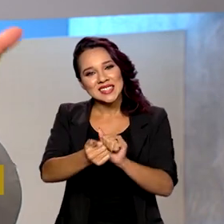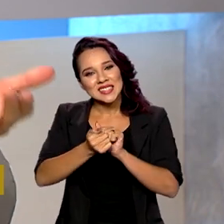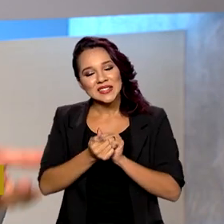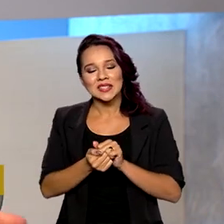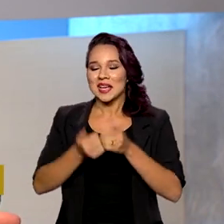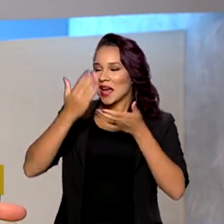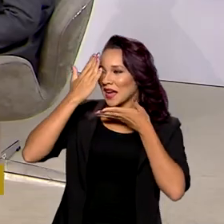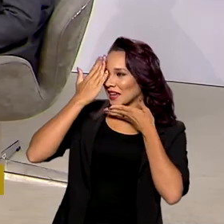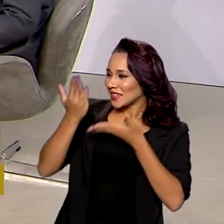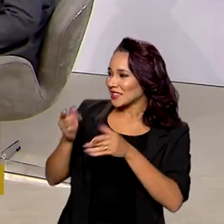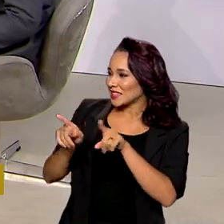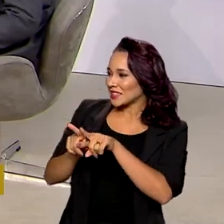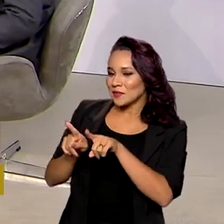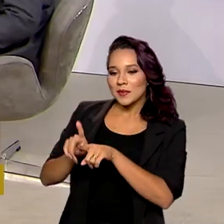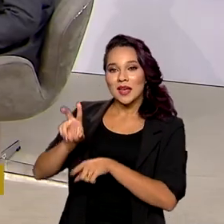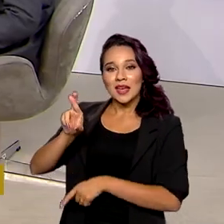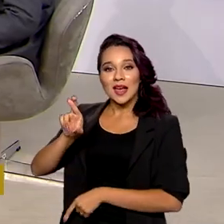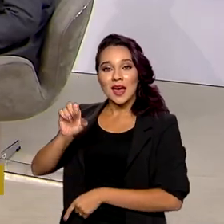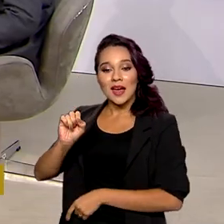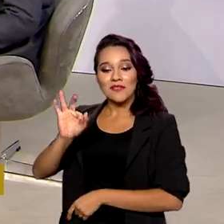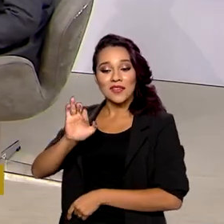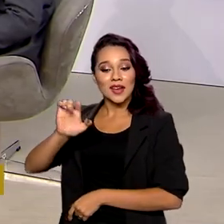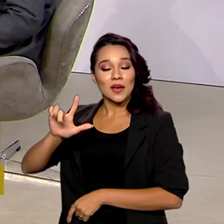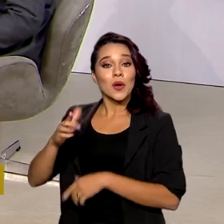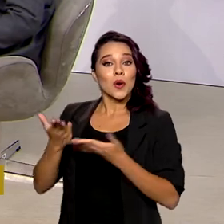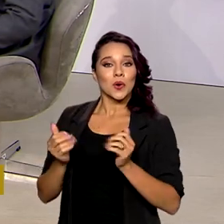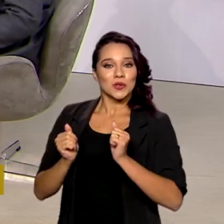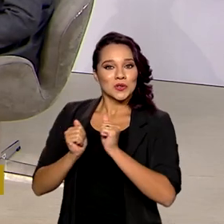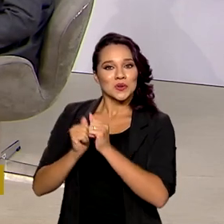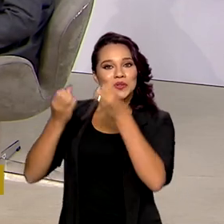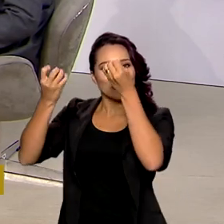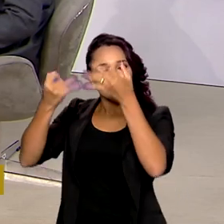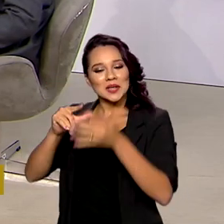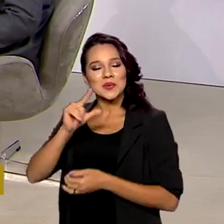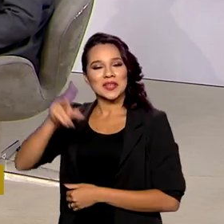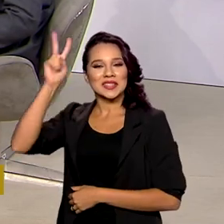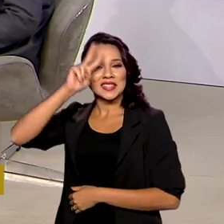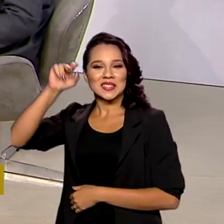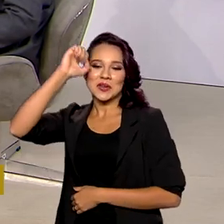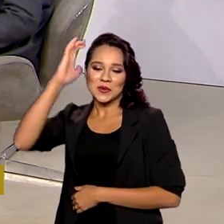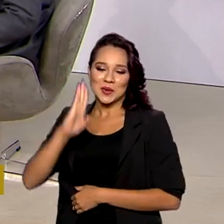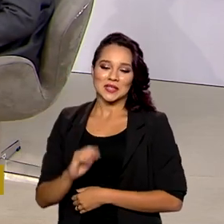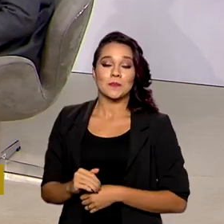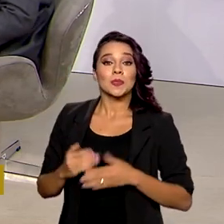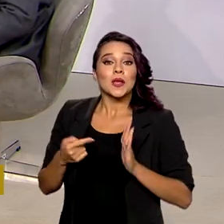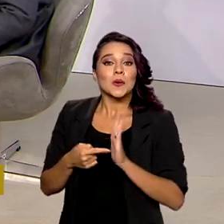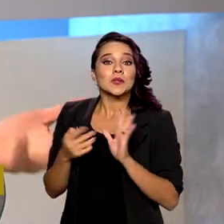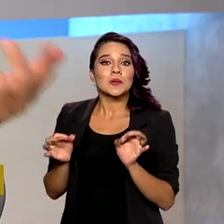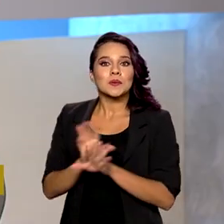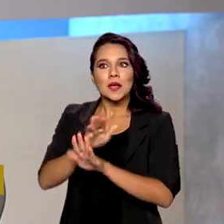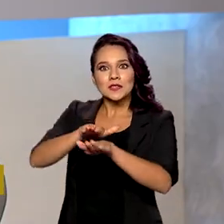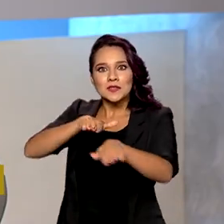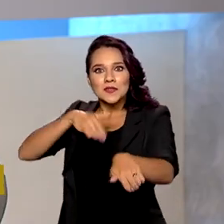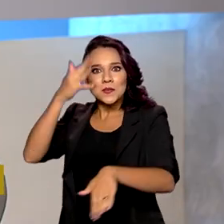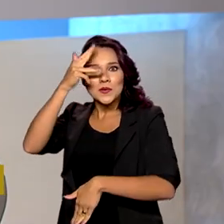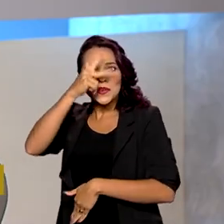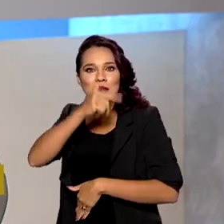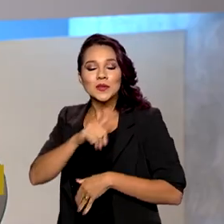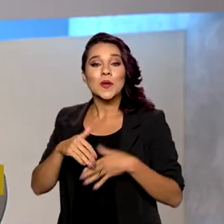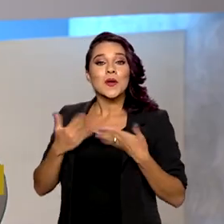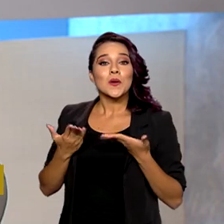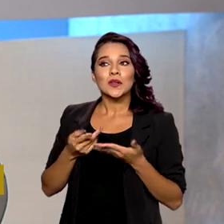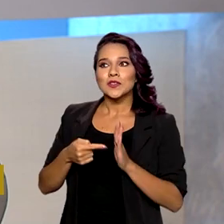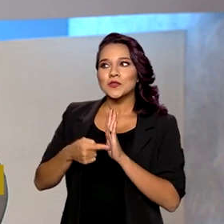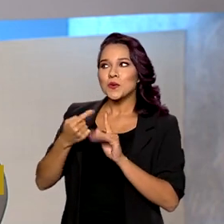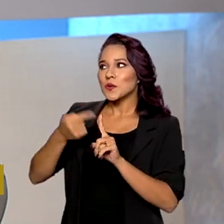Agradeço também ao Rafael Nogueira, que esteve aqui com a gente contando um pouquinho da história do Brasil. Só para a gente fechar, desfile bonito. A gente, quando entrou aqui a